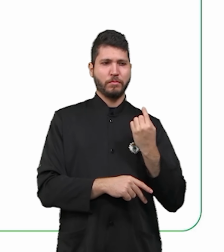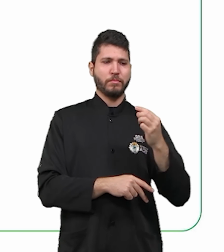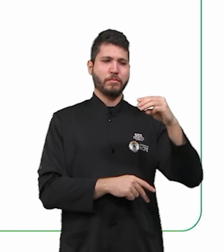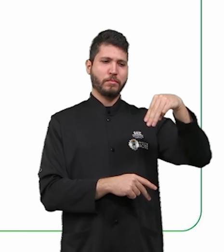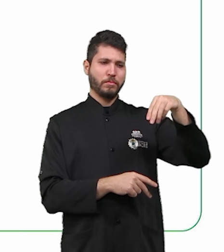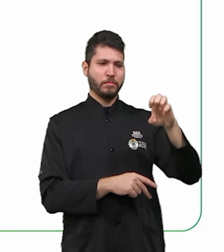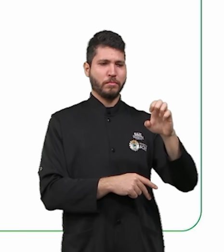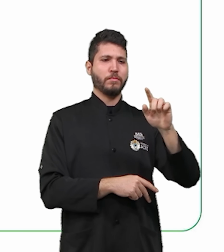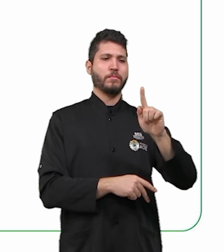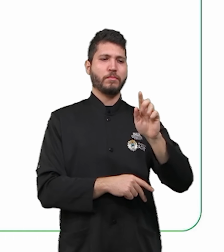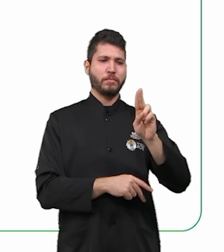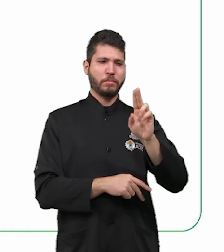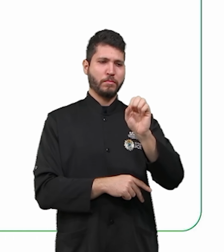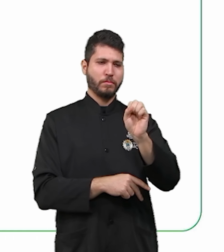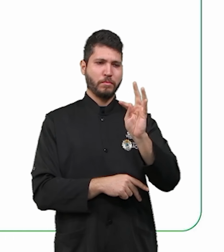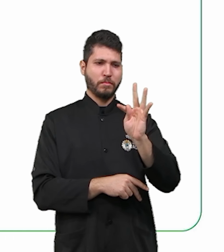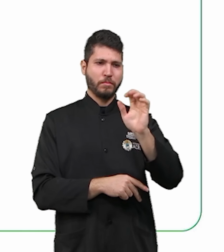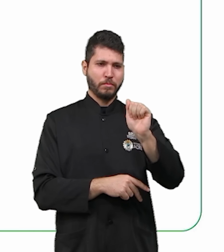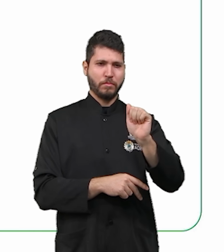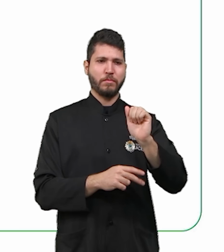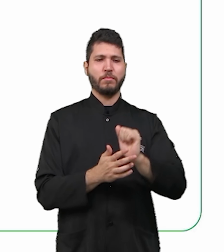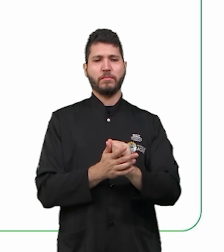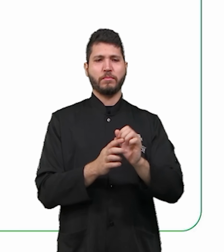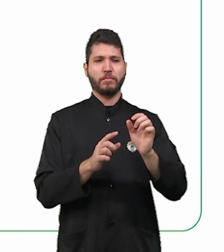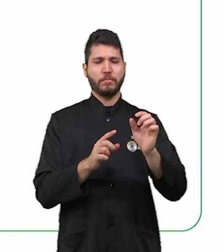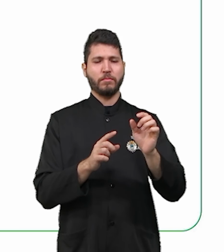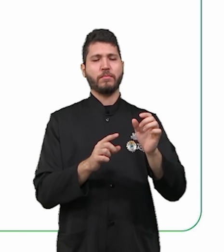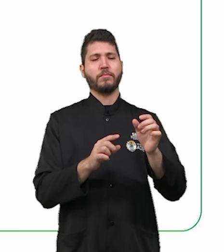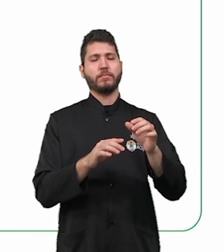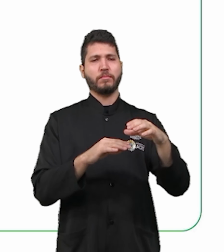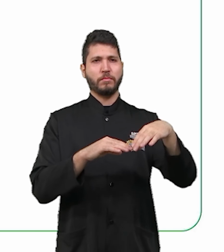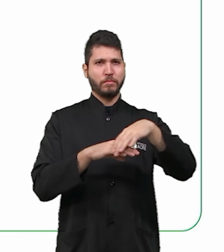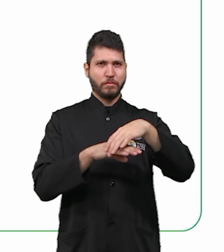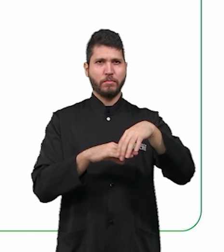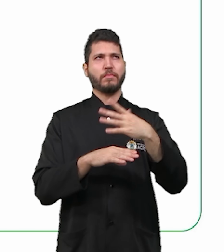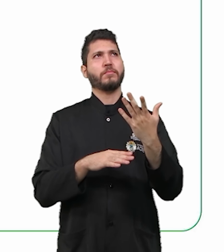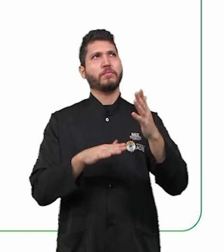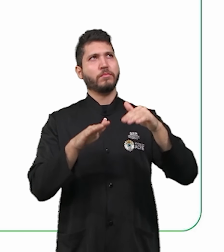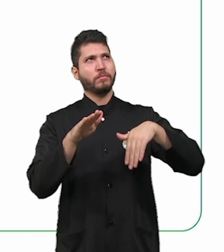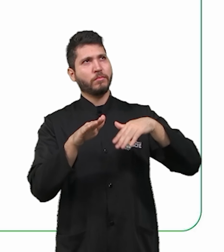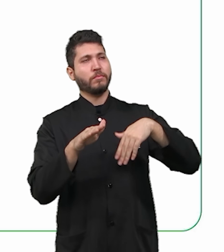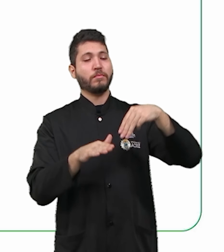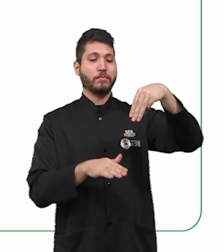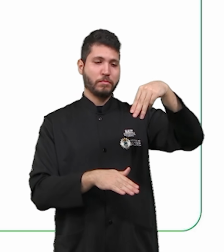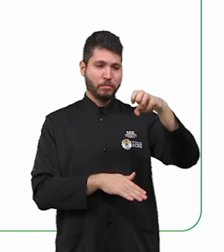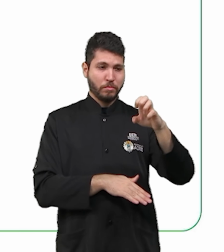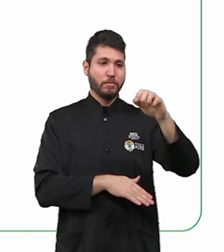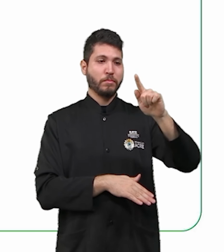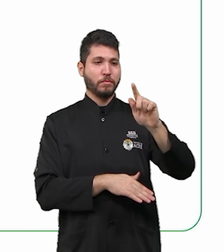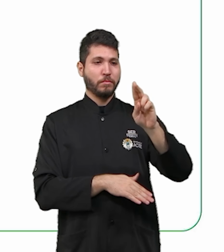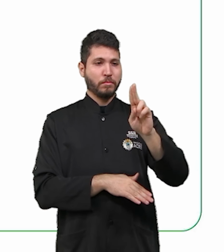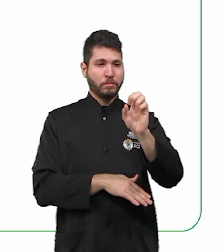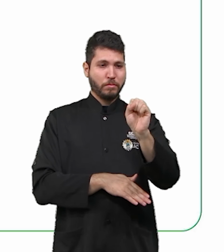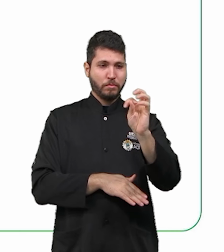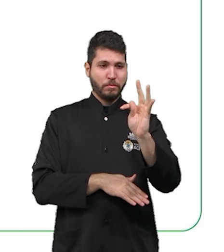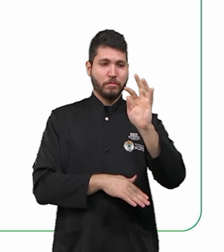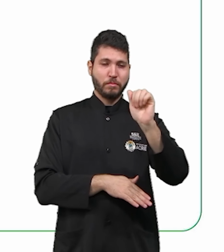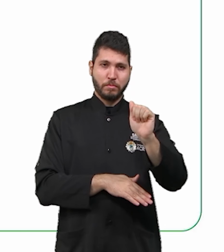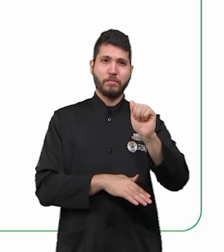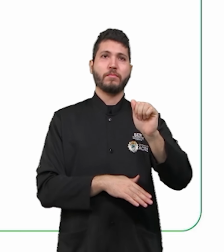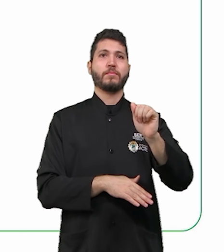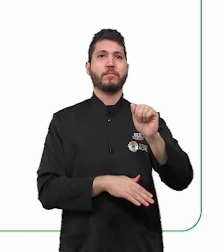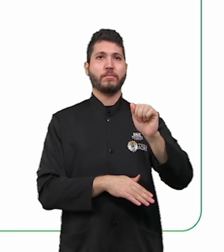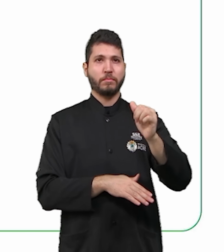me gusta el tenis, me gusta la natación, me gusta caminar. Também